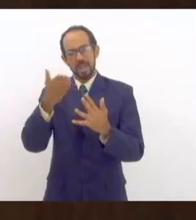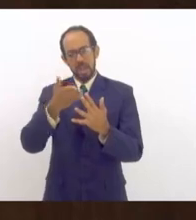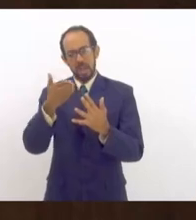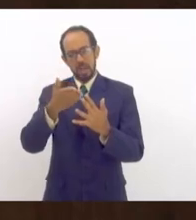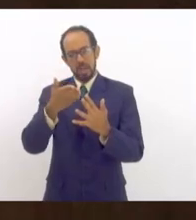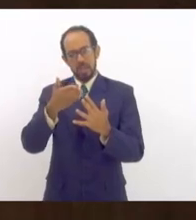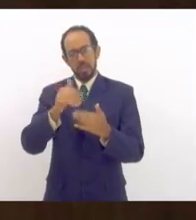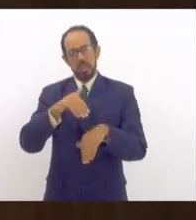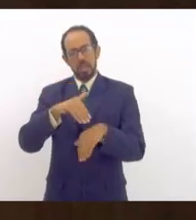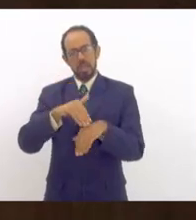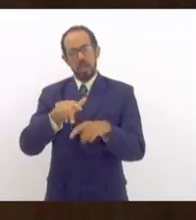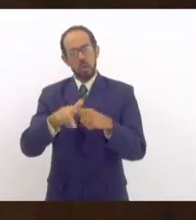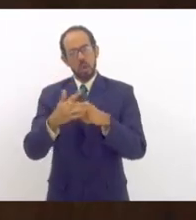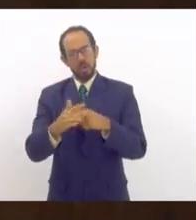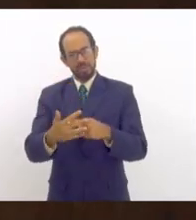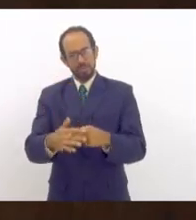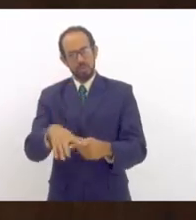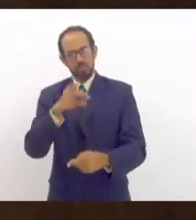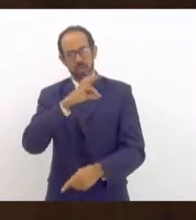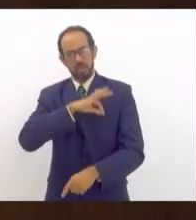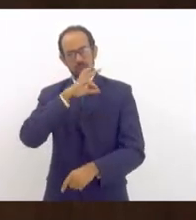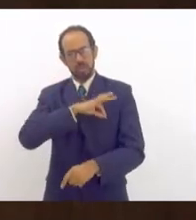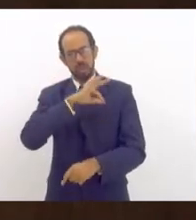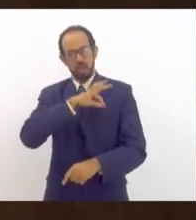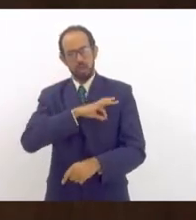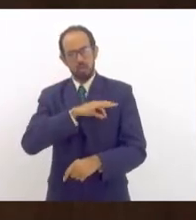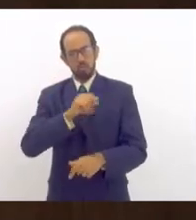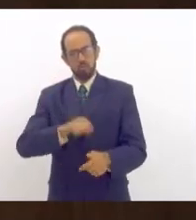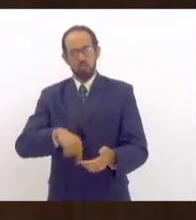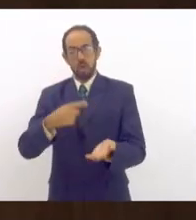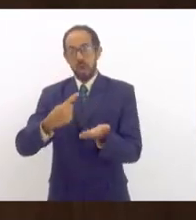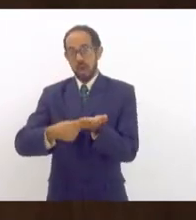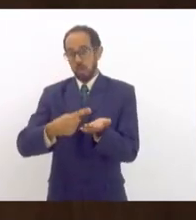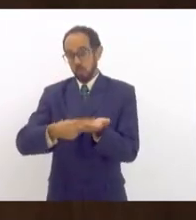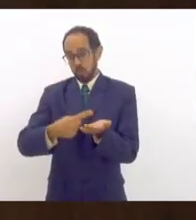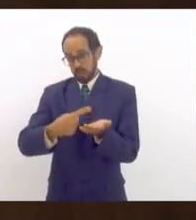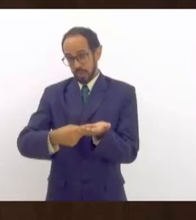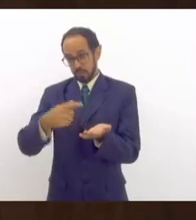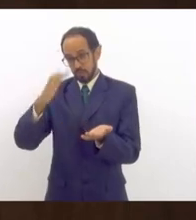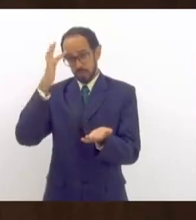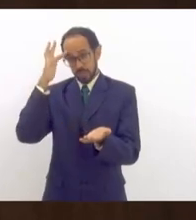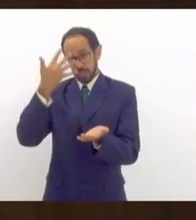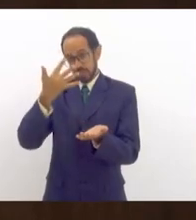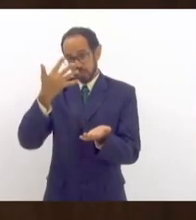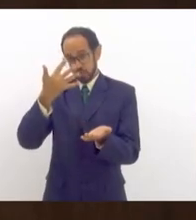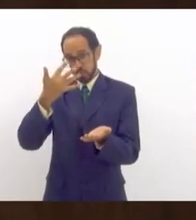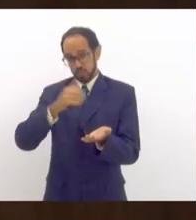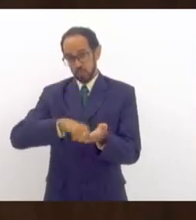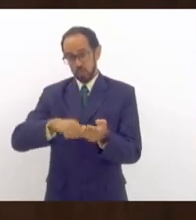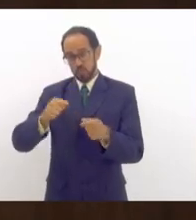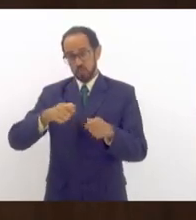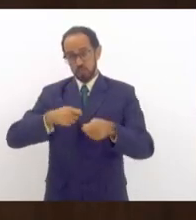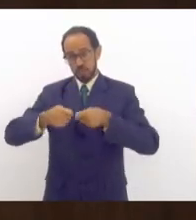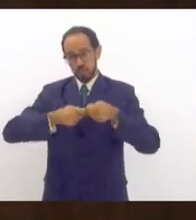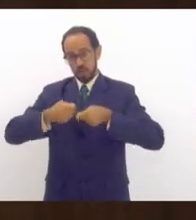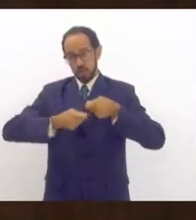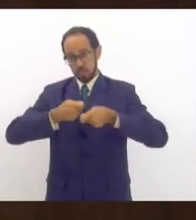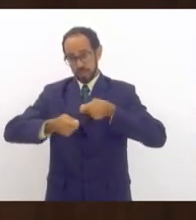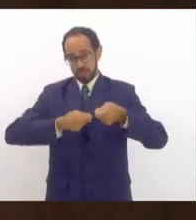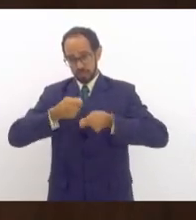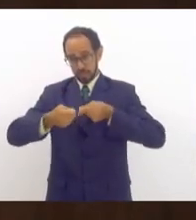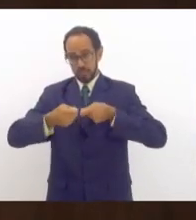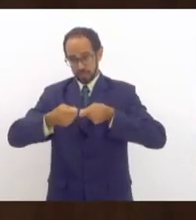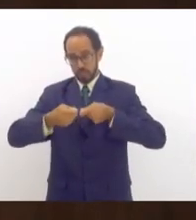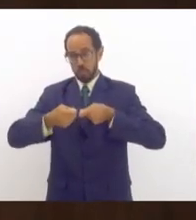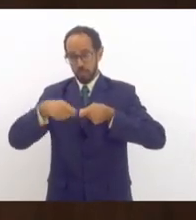aumento que foi da reposição salarial que foi decidida numa Ampla negociação formada